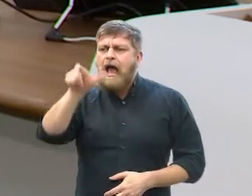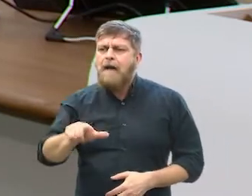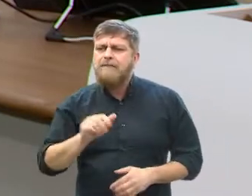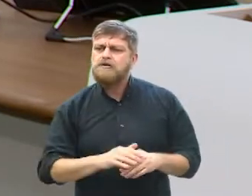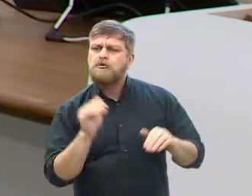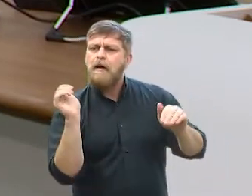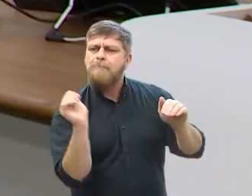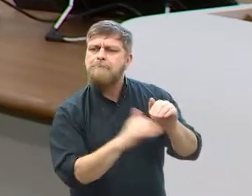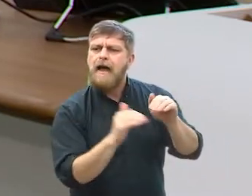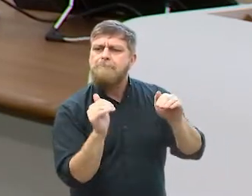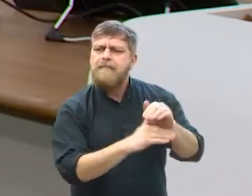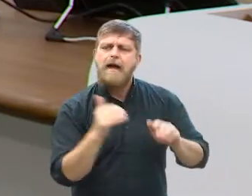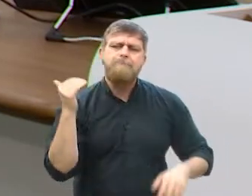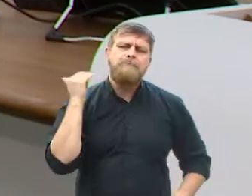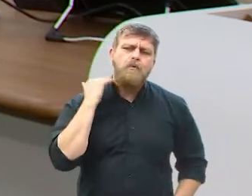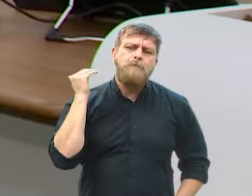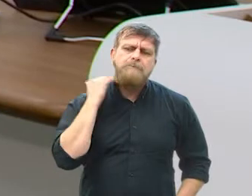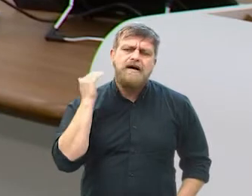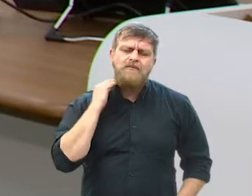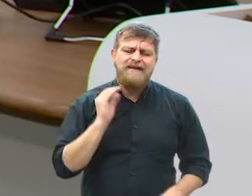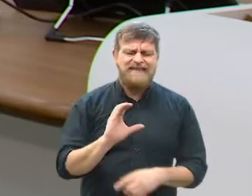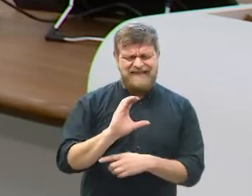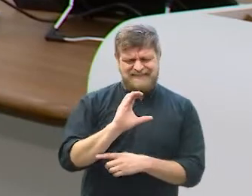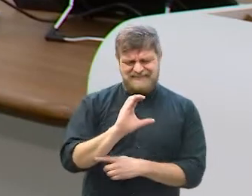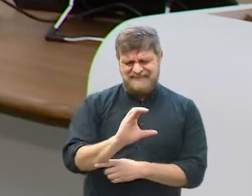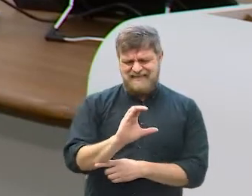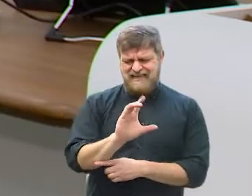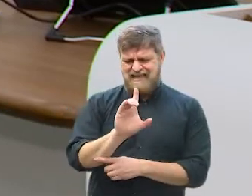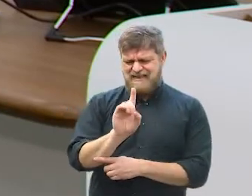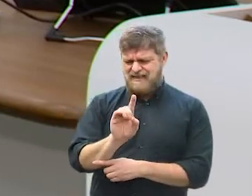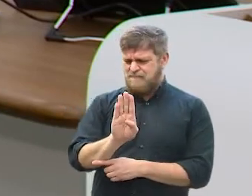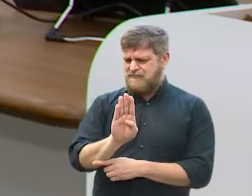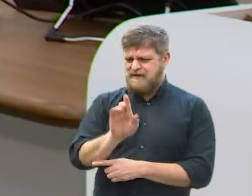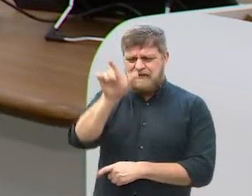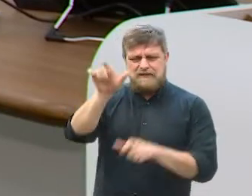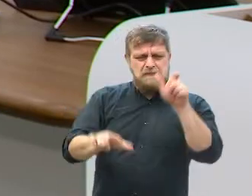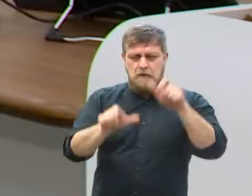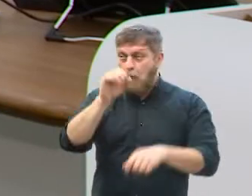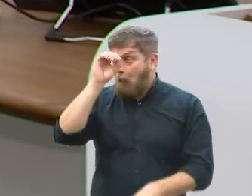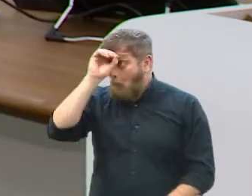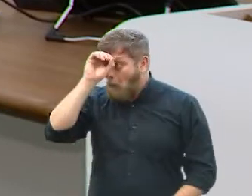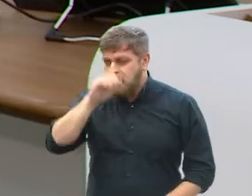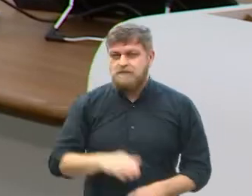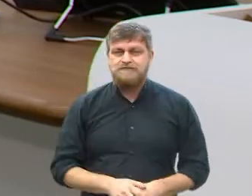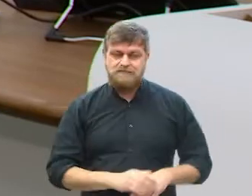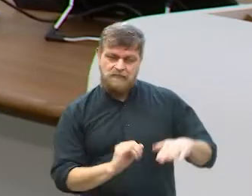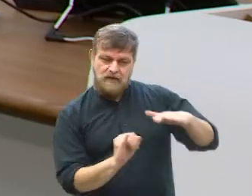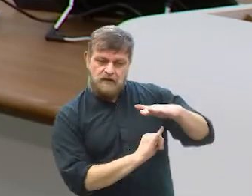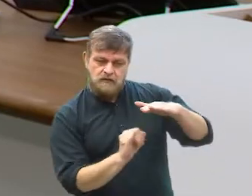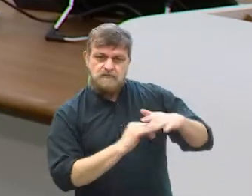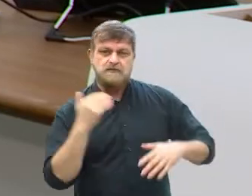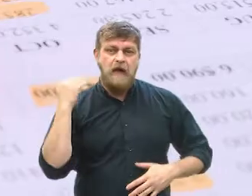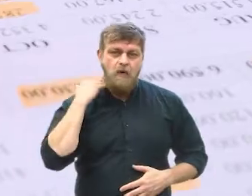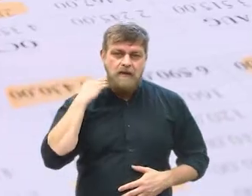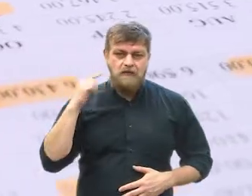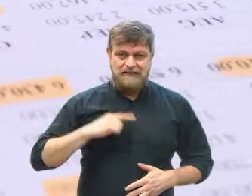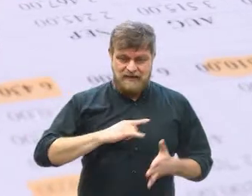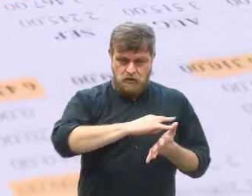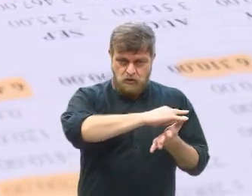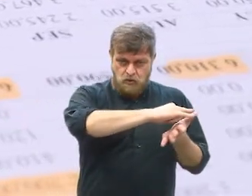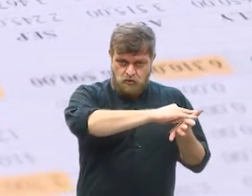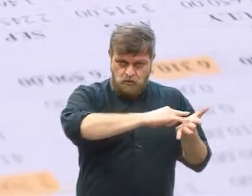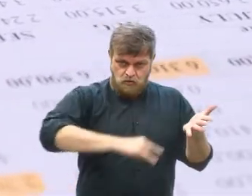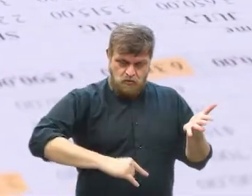os CDBs tão falados, mas pouco compreendidos, talvez? As instituições financeiras, elas emitem documentos,